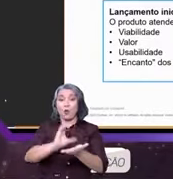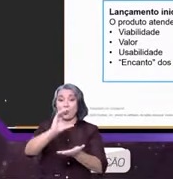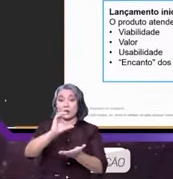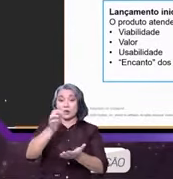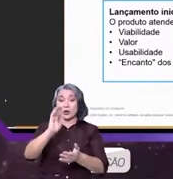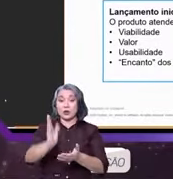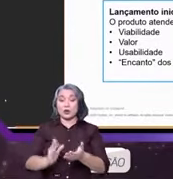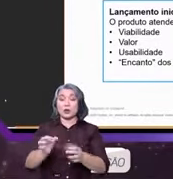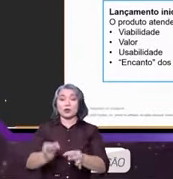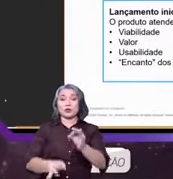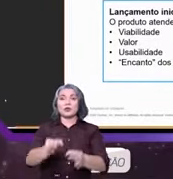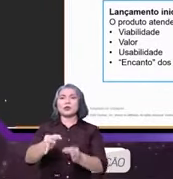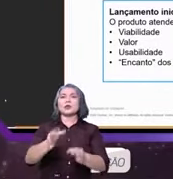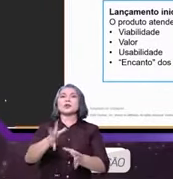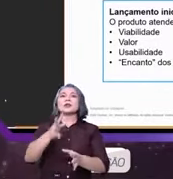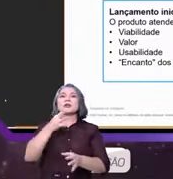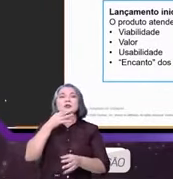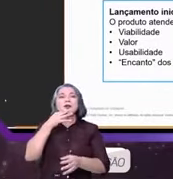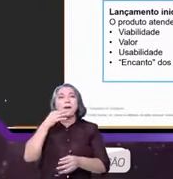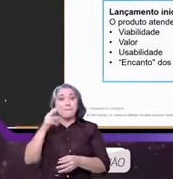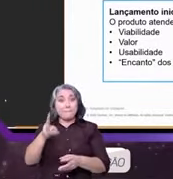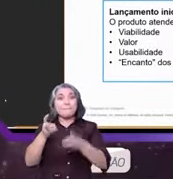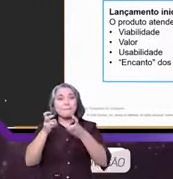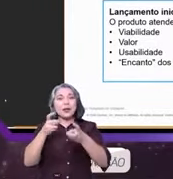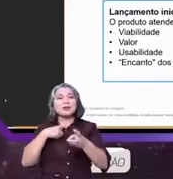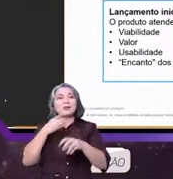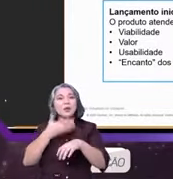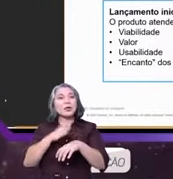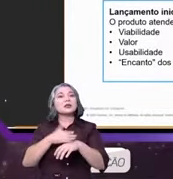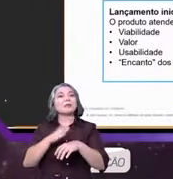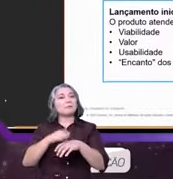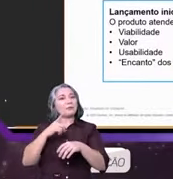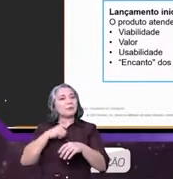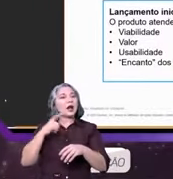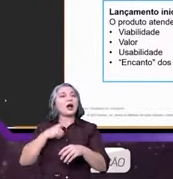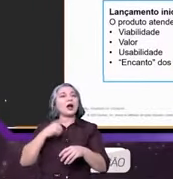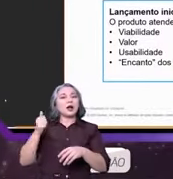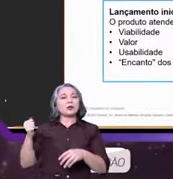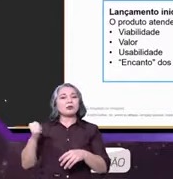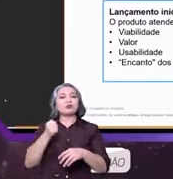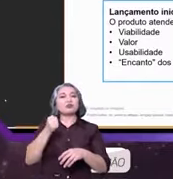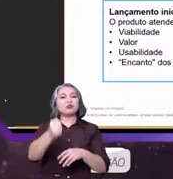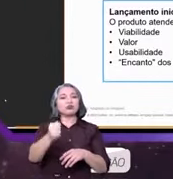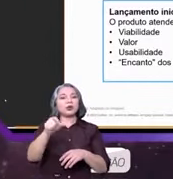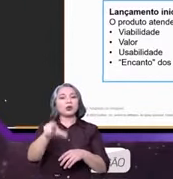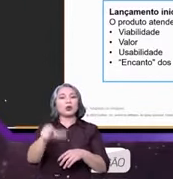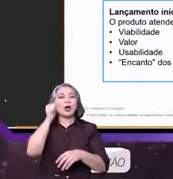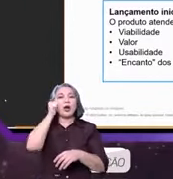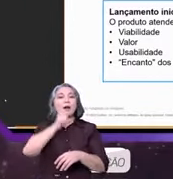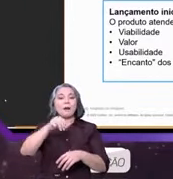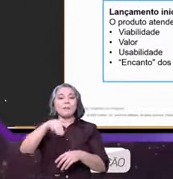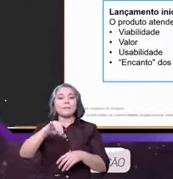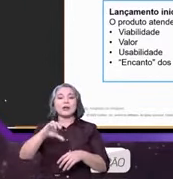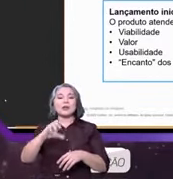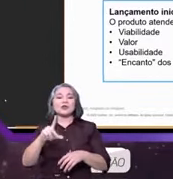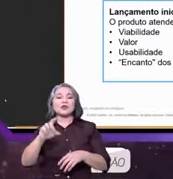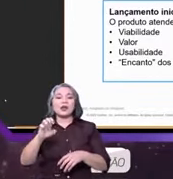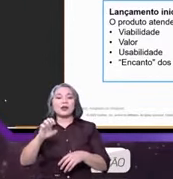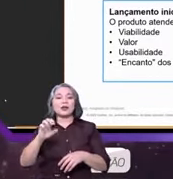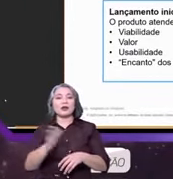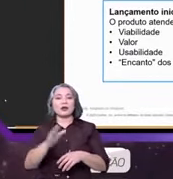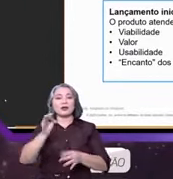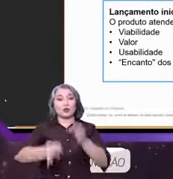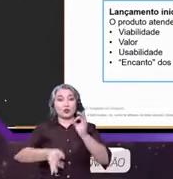Justiça reconheceu como boa prática uma atuação da colega Michele Amorim, que é